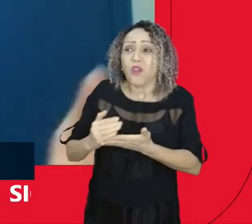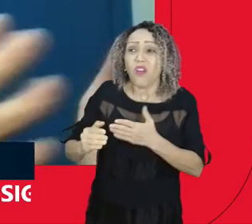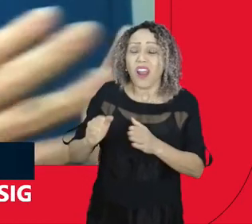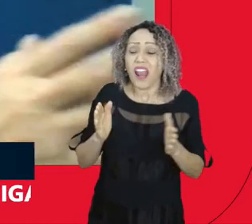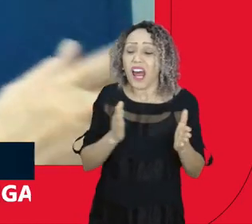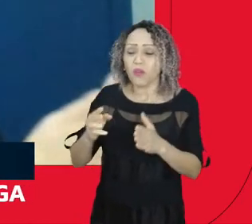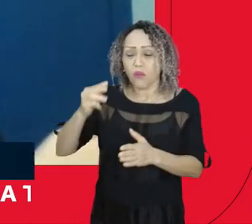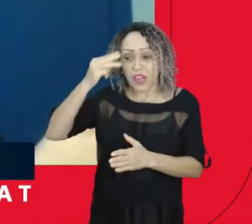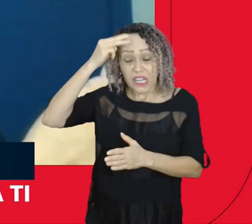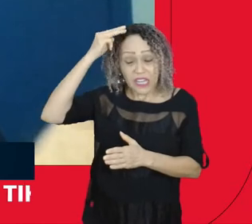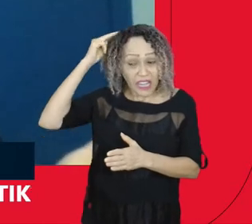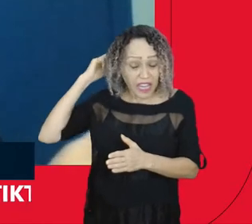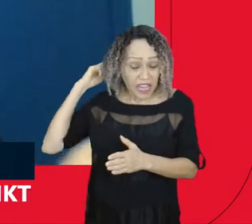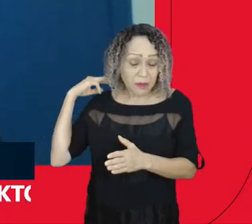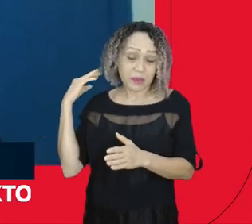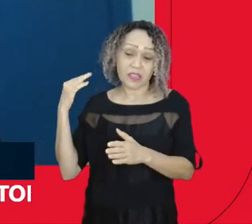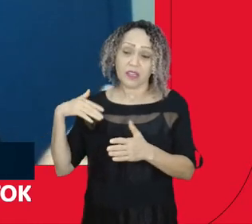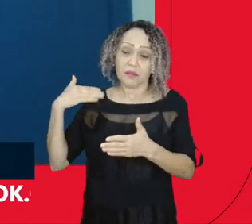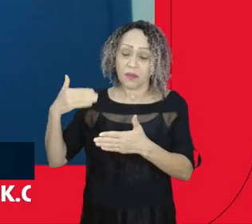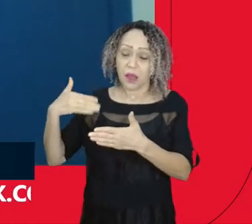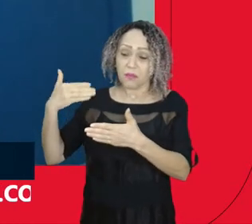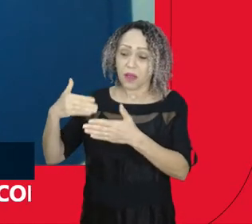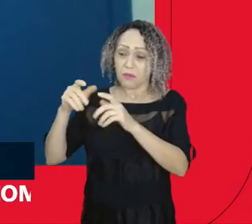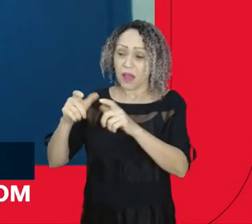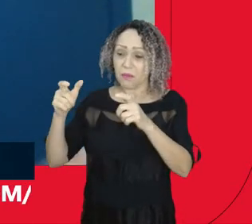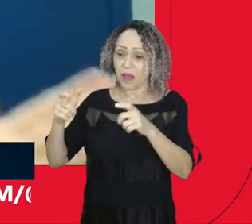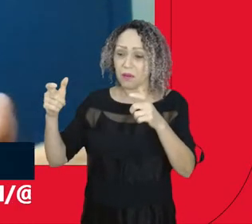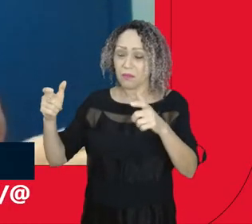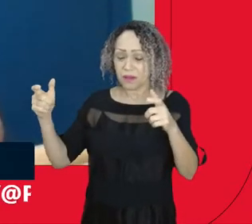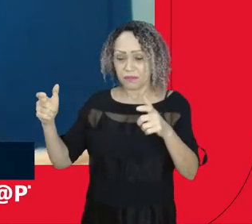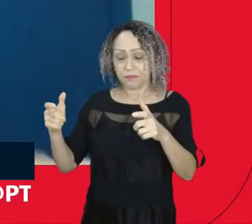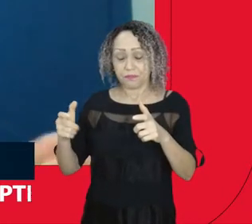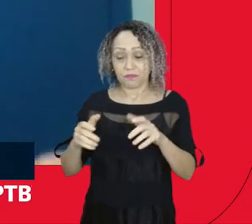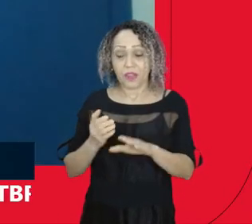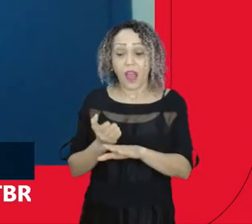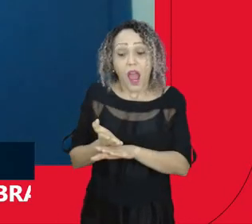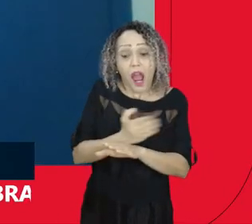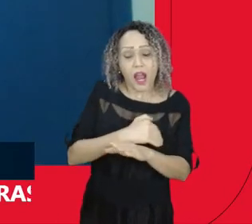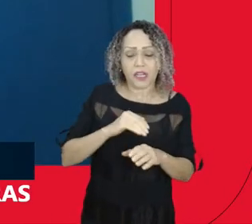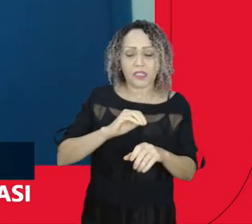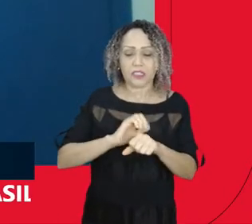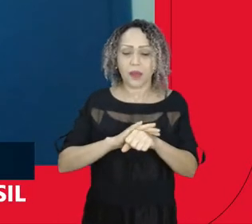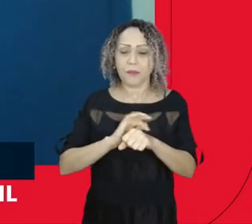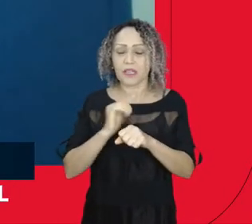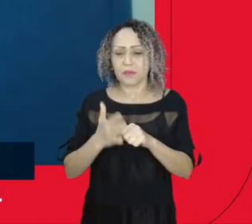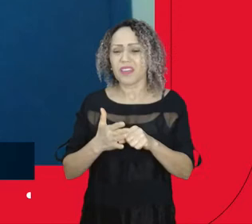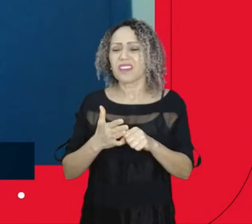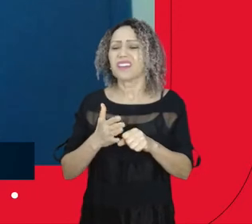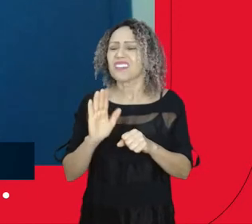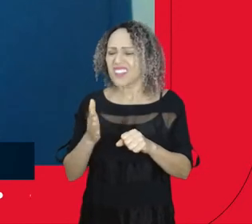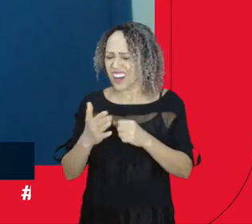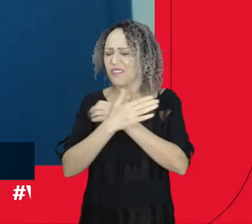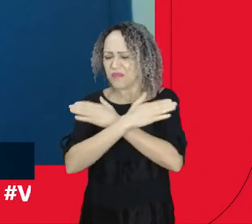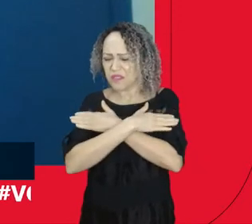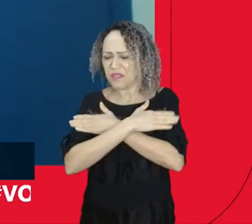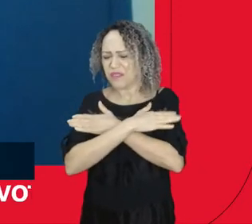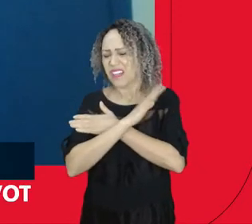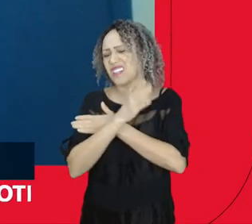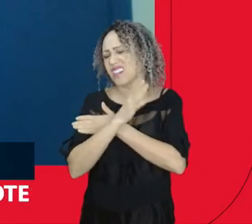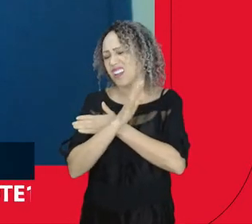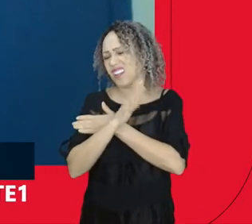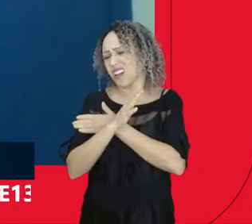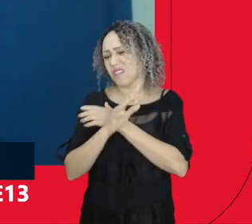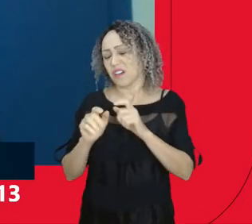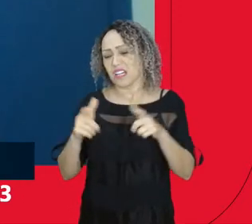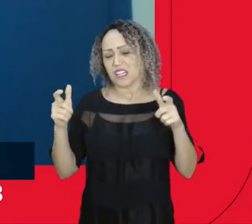pandemia, já a situação já estava terrível antes da pandemia. Então, não fizeram nada, vem fazer na véspera da eleição e vem espalhar fake